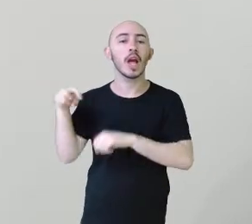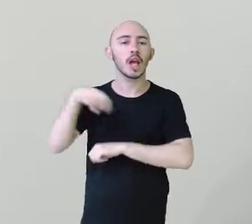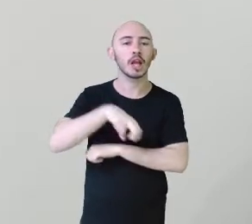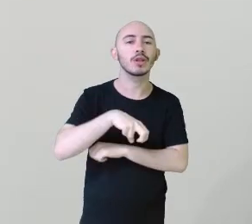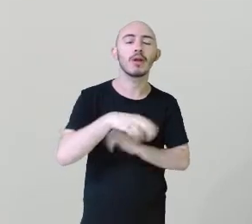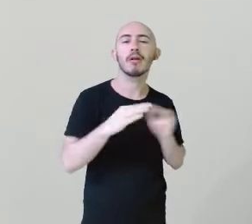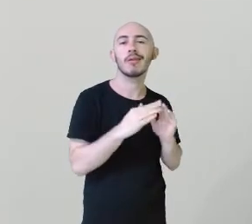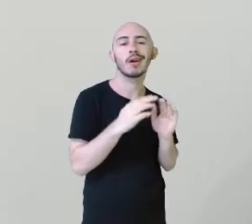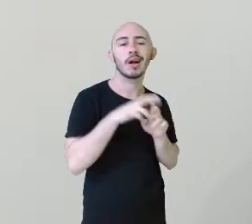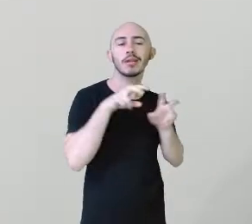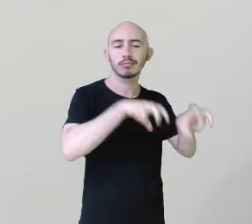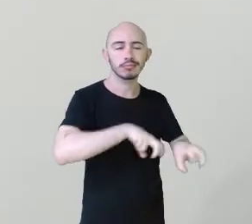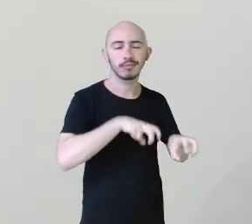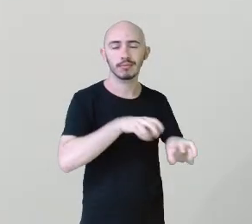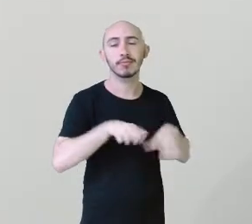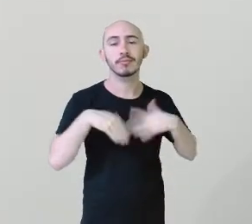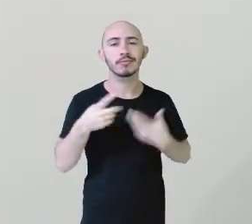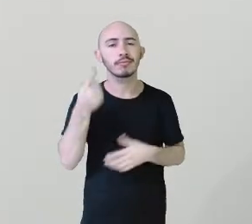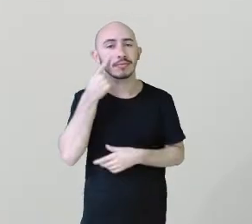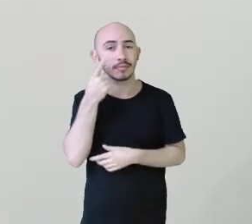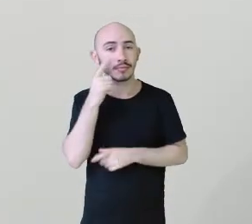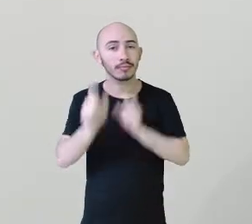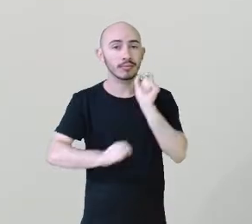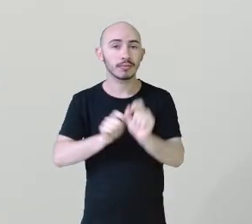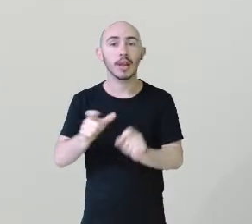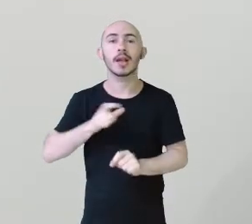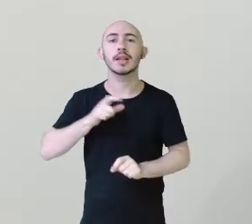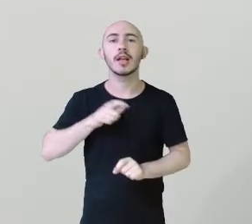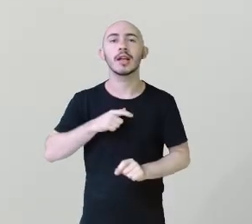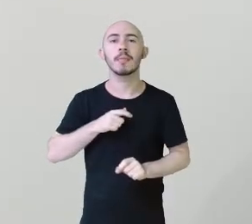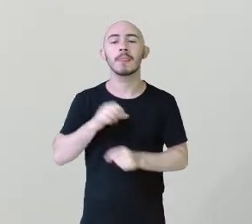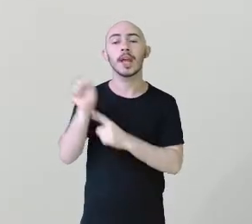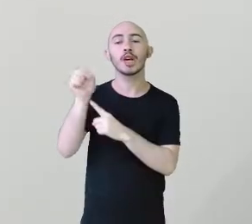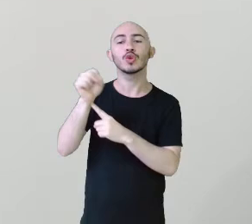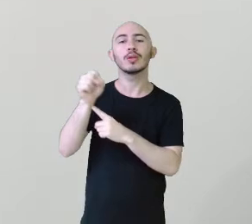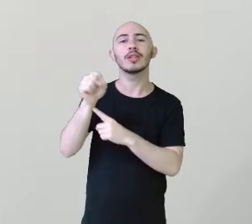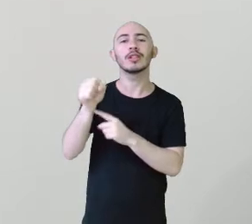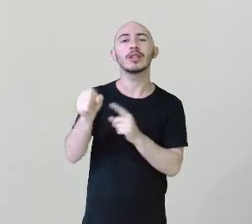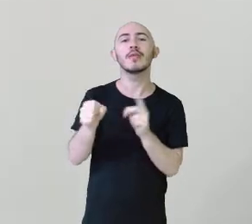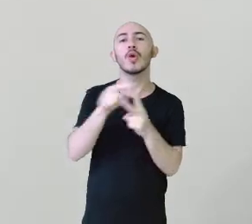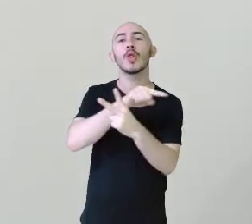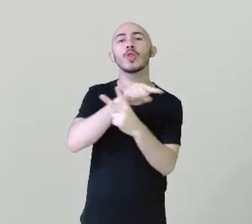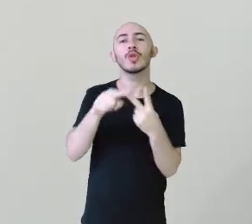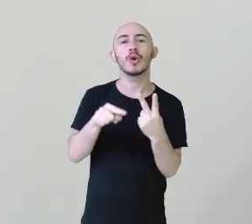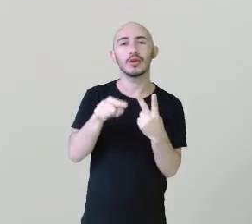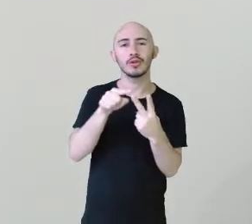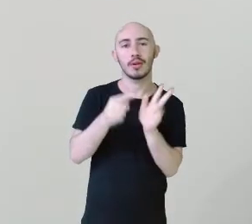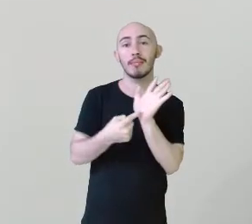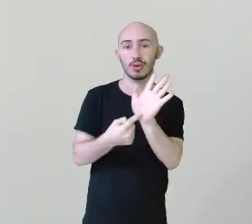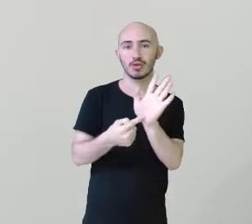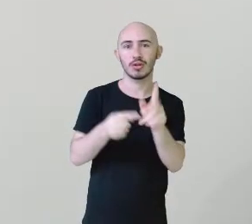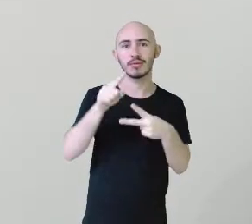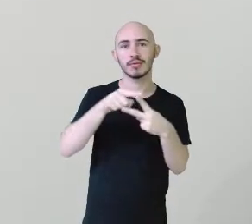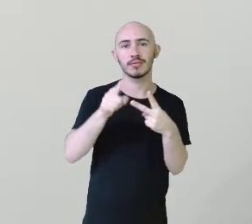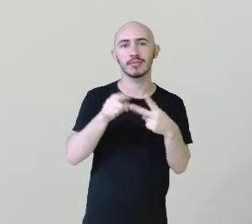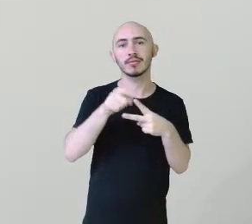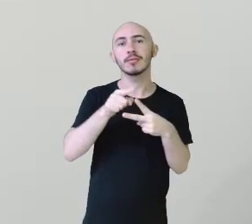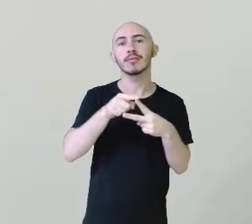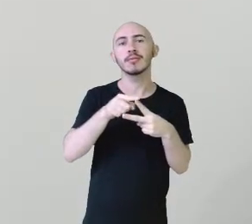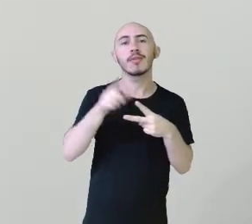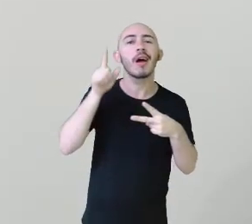roça. Observe que eu coloquei aí dois substantivos em destaques. A palavra ratinho e a